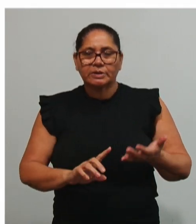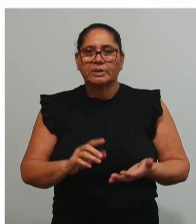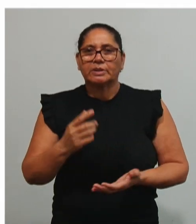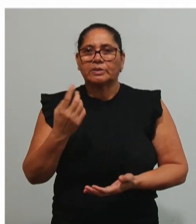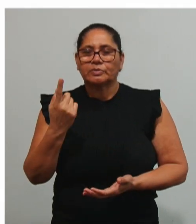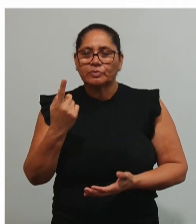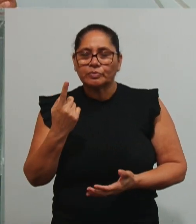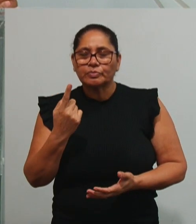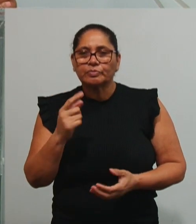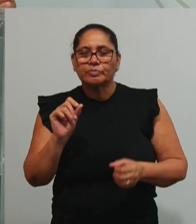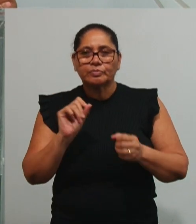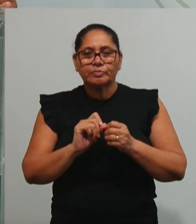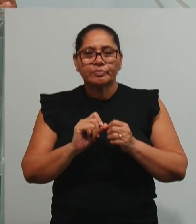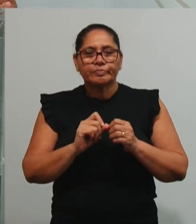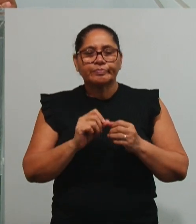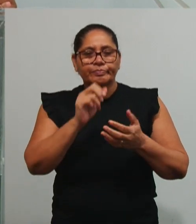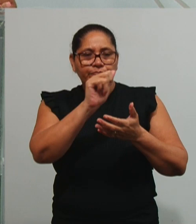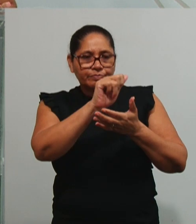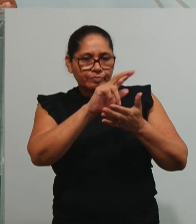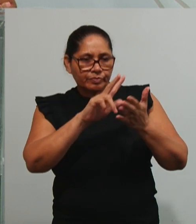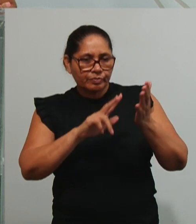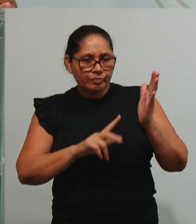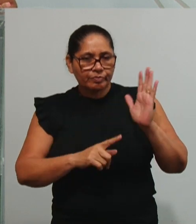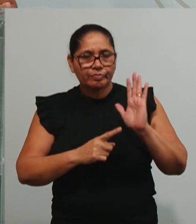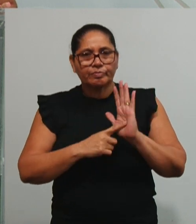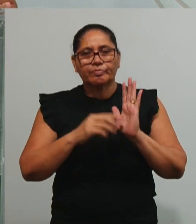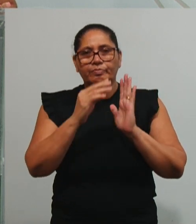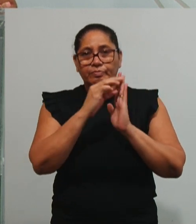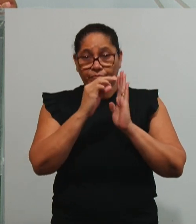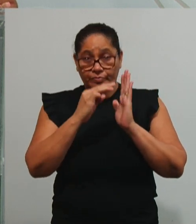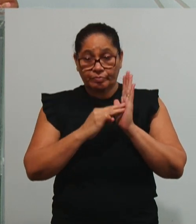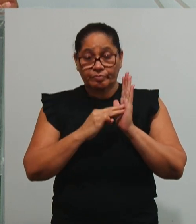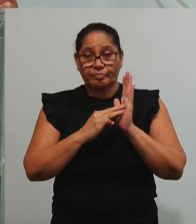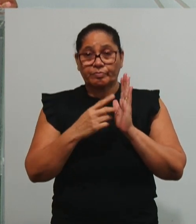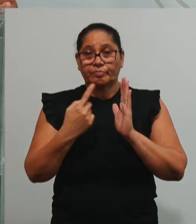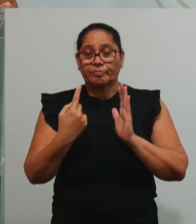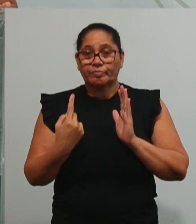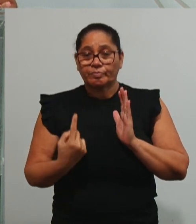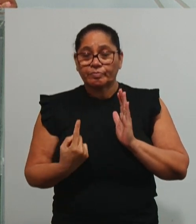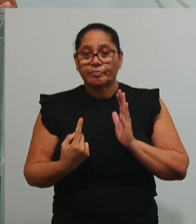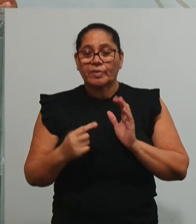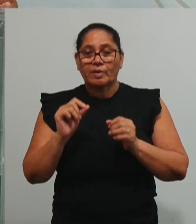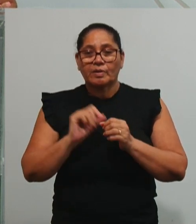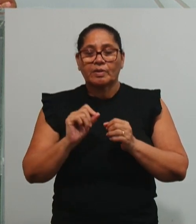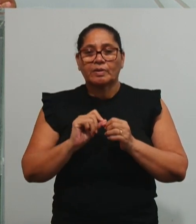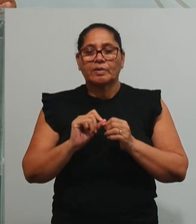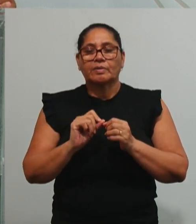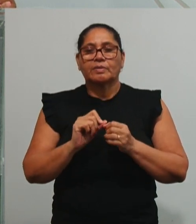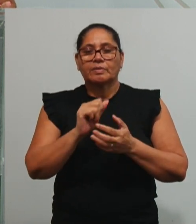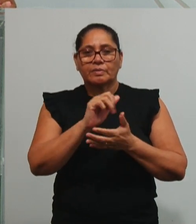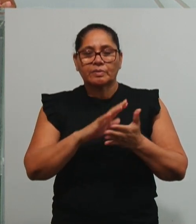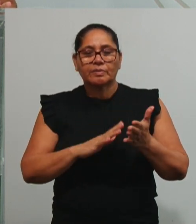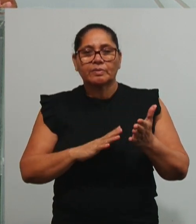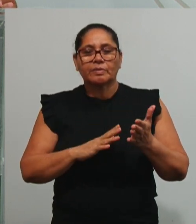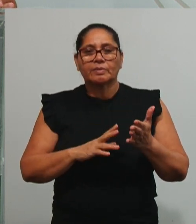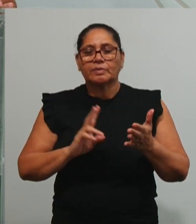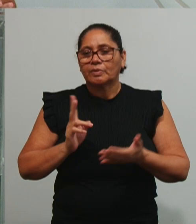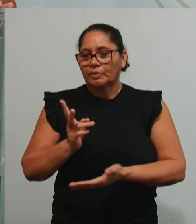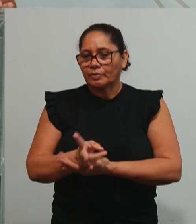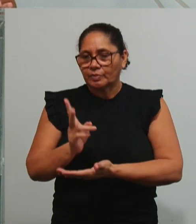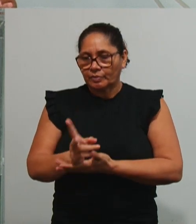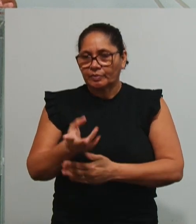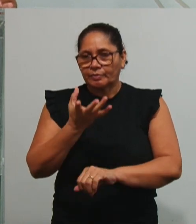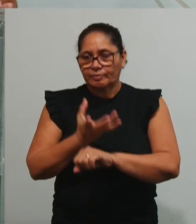uma lição disponível em relação ao conteúdo dessa unidade, que vocês vão fazer como atividade de percurso da